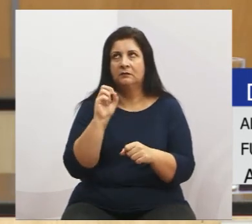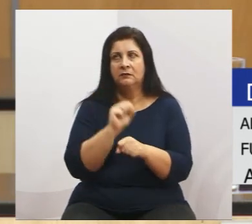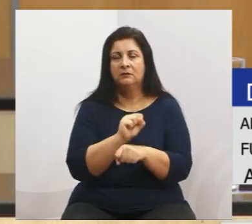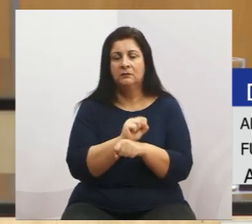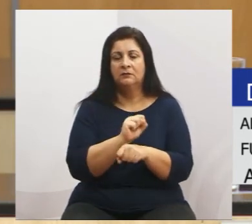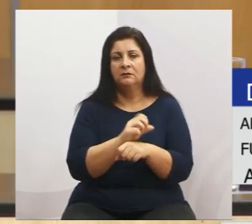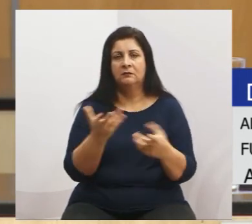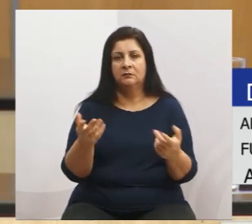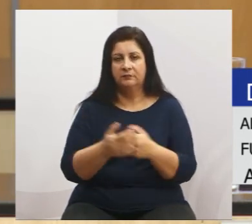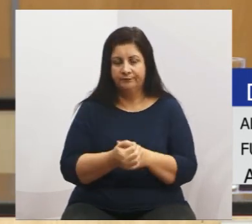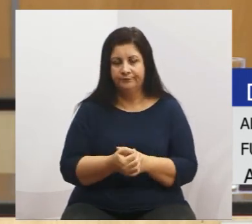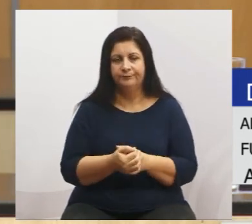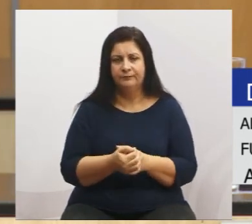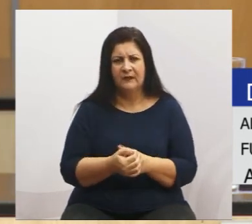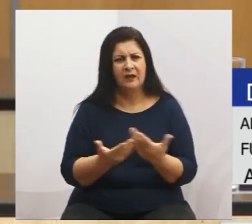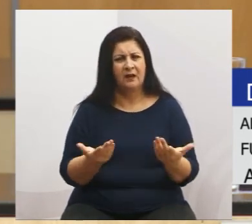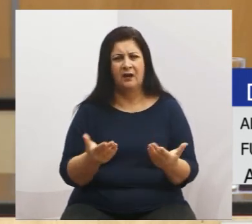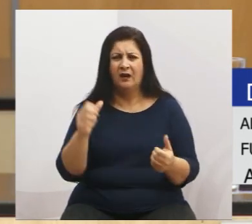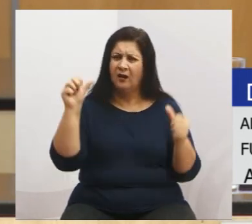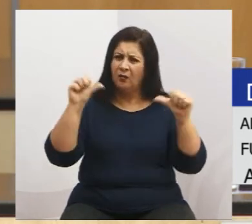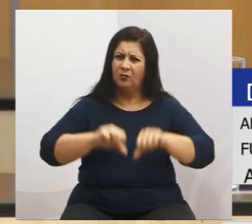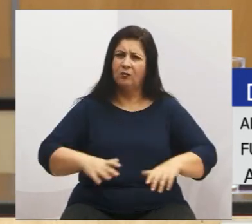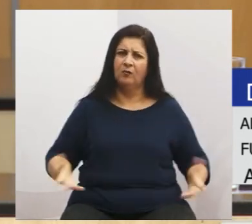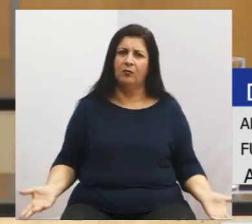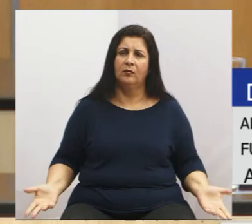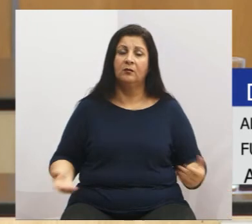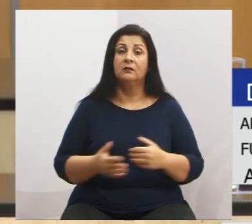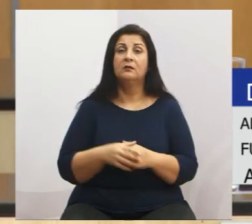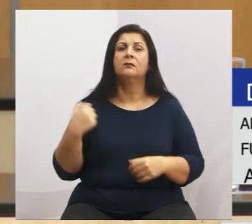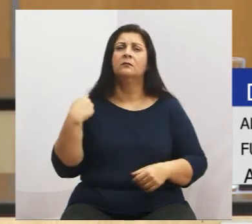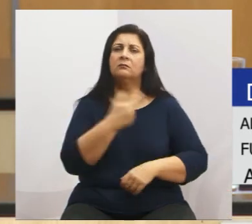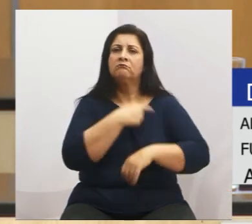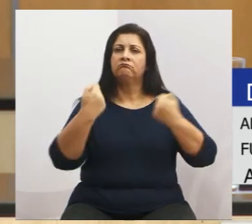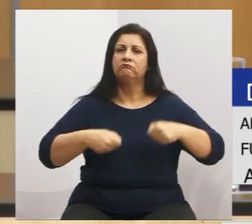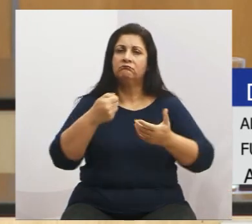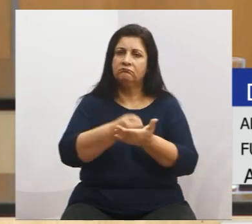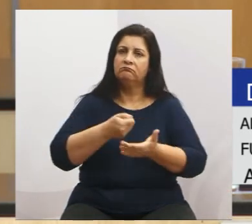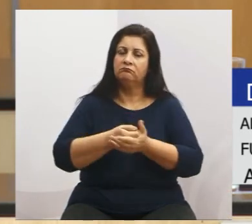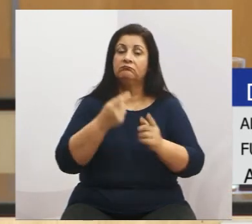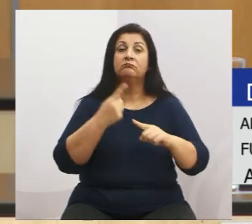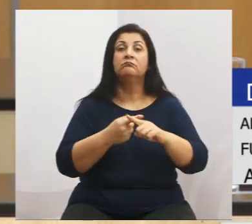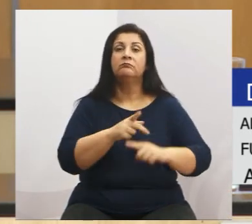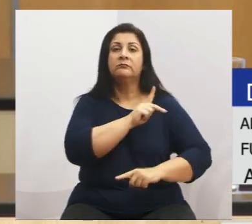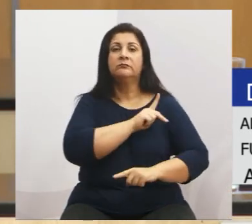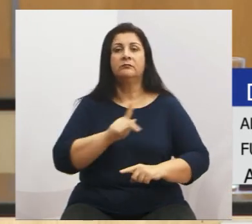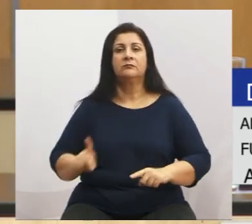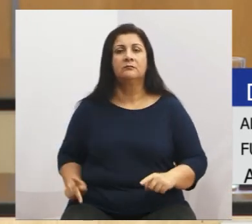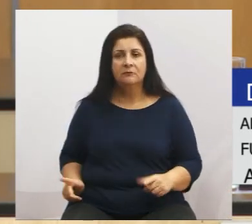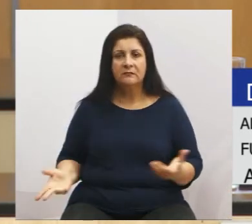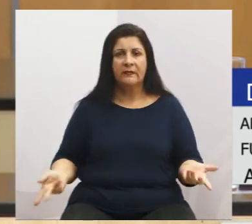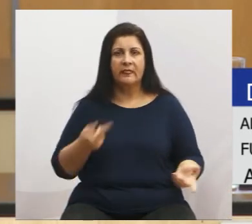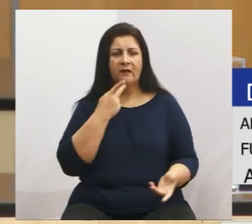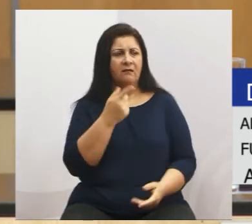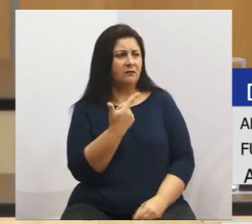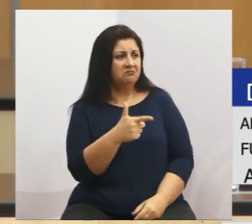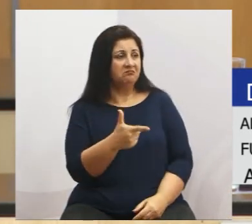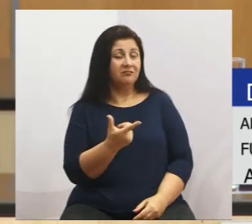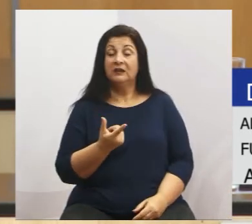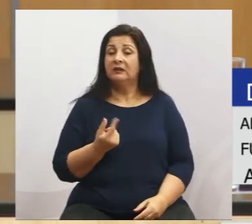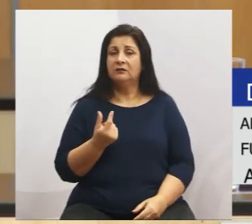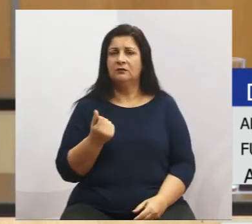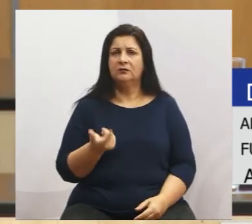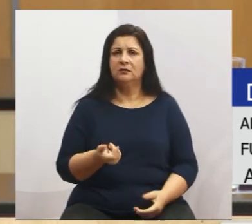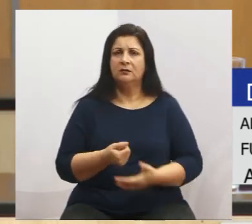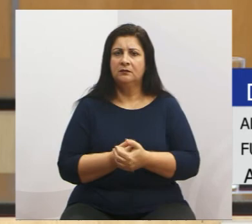resultado de um processo trabalhista. Isso é ruim. E nós temos que cobrar, porque o governo federal fala que não tem dinheiro